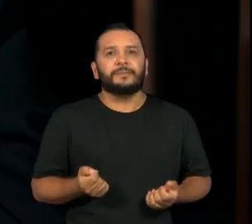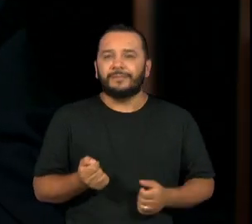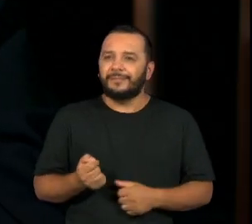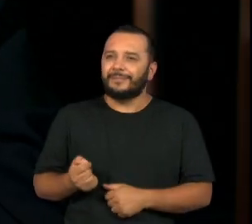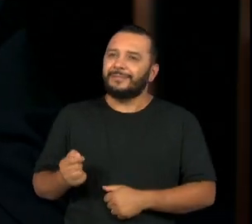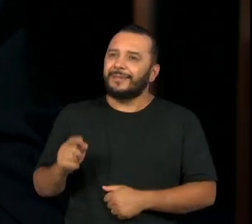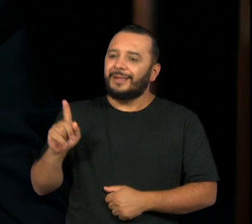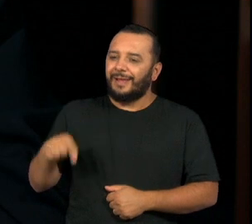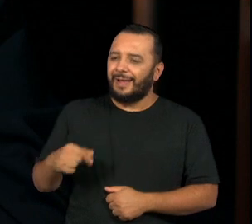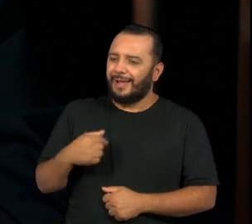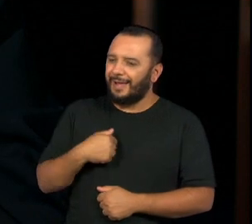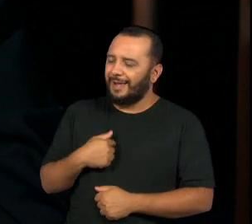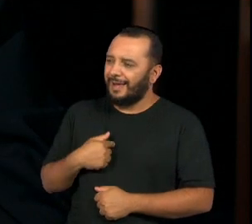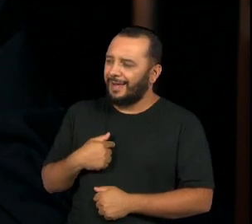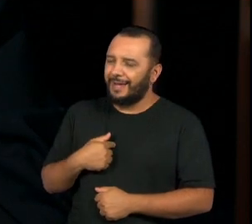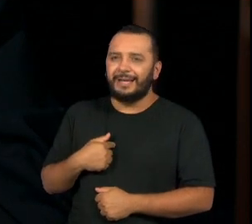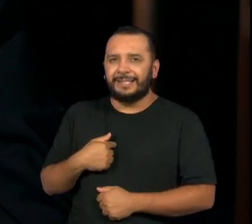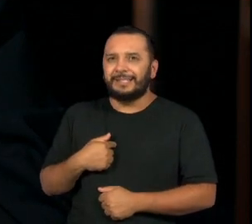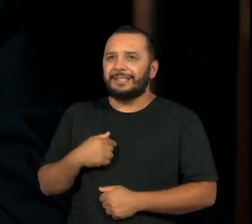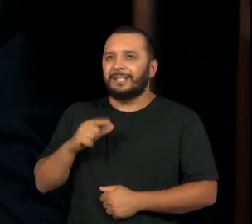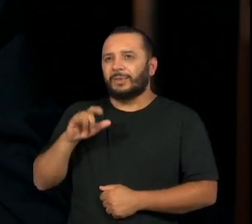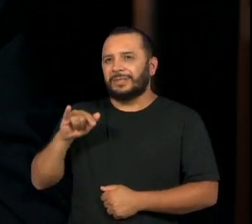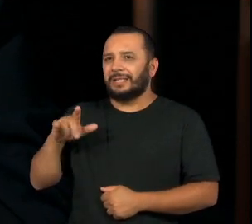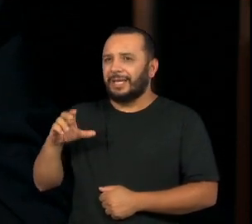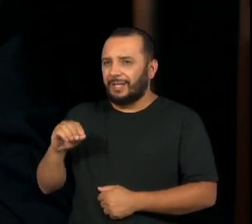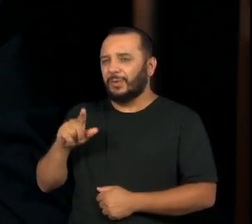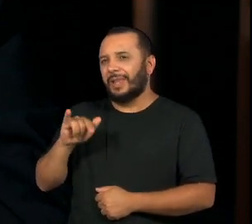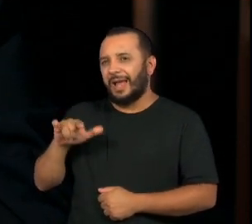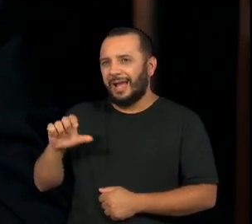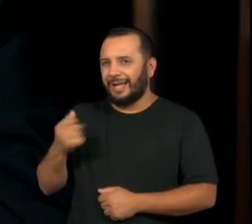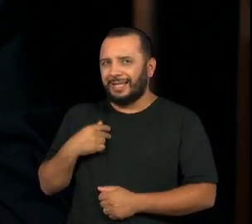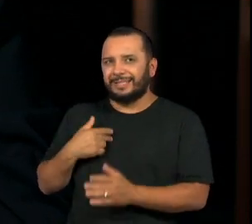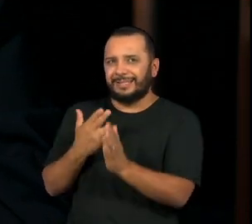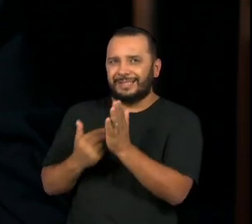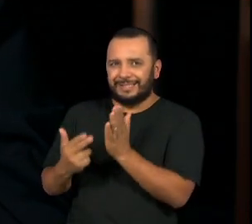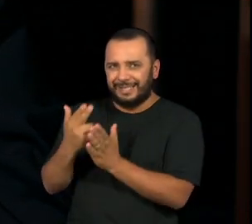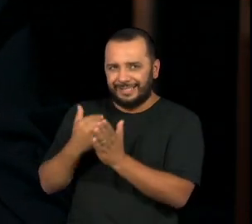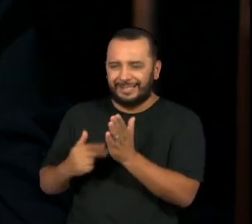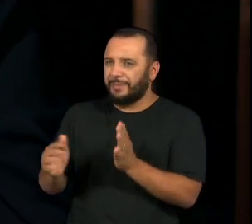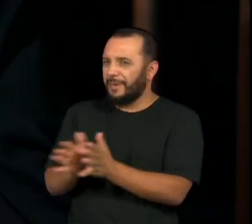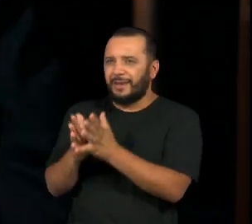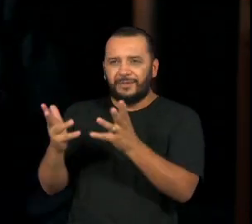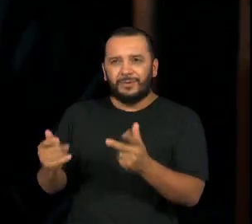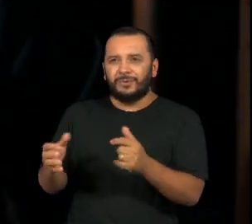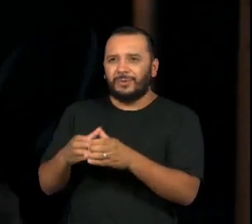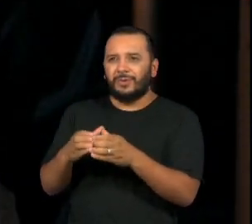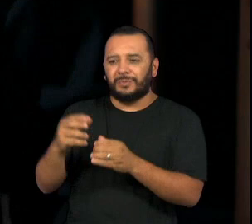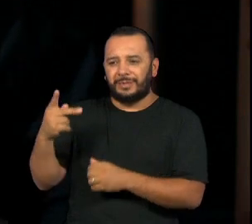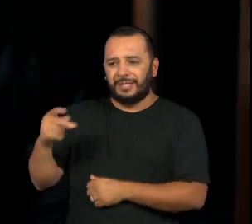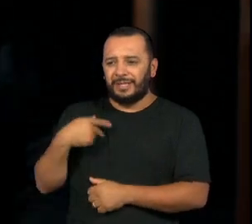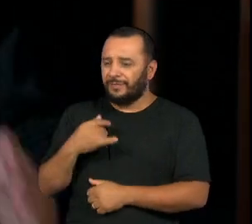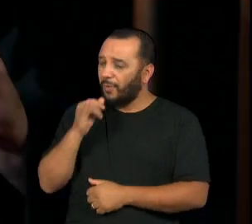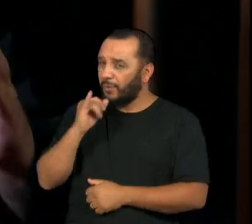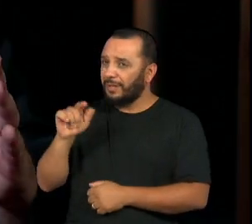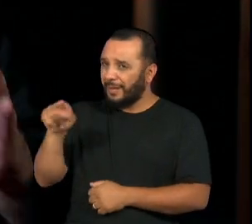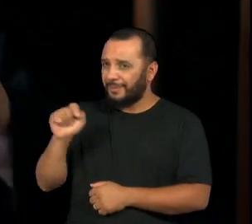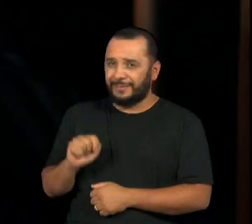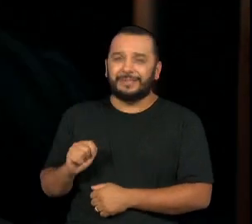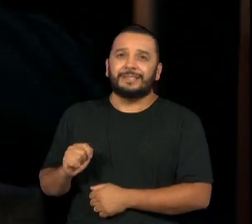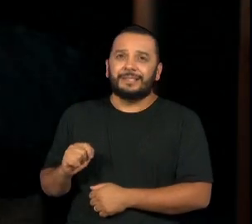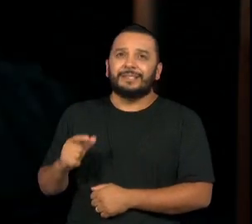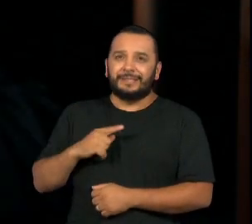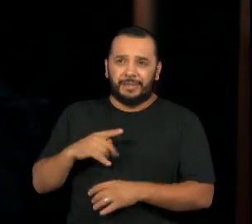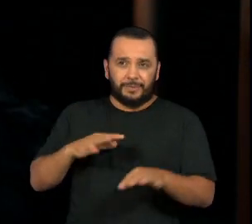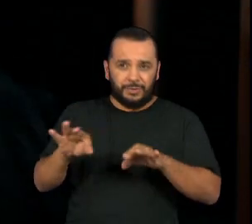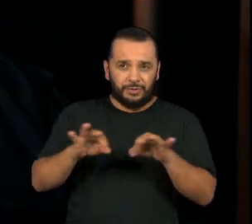grande, o Luciano Lagares, que é um desenhista maravilhoso, com a equipe dele. Eu vou contar o seguinte, eu estou fazendo um projeto